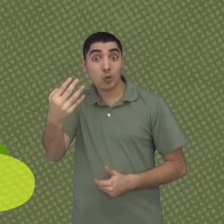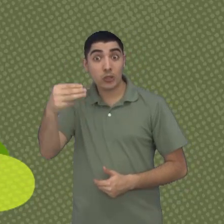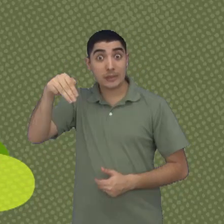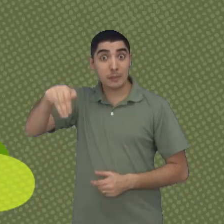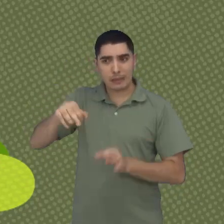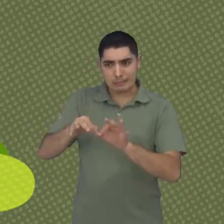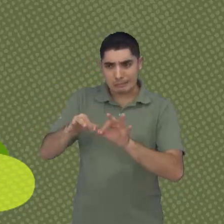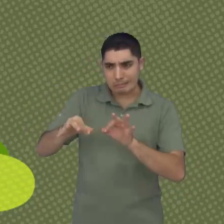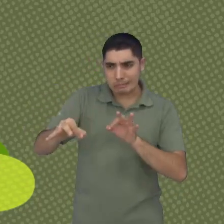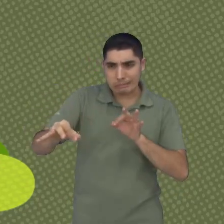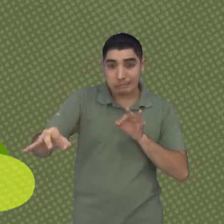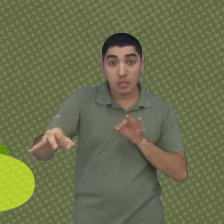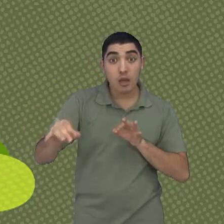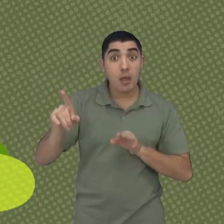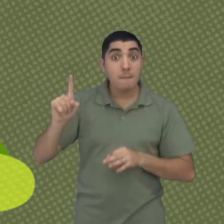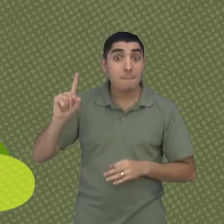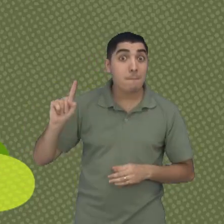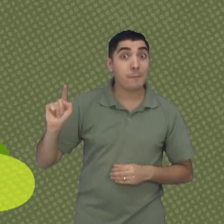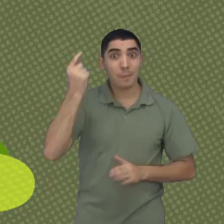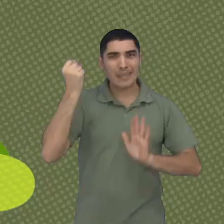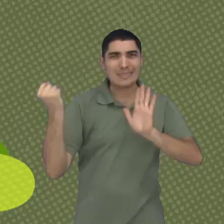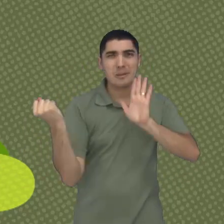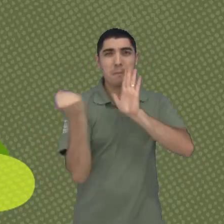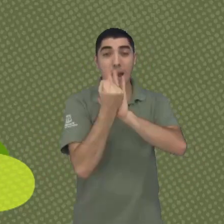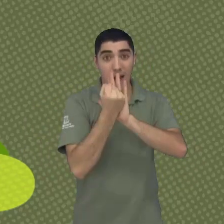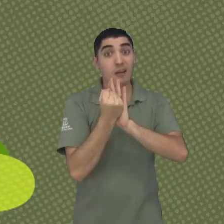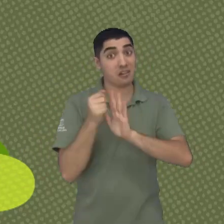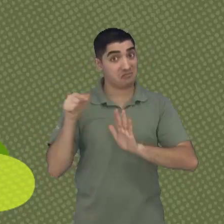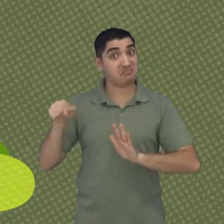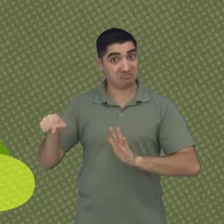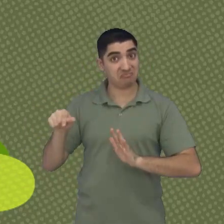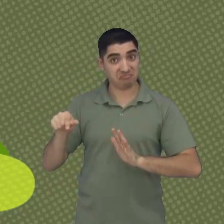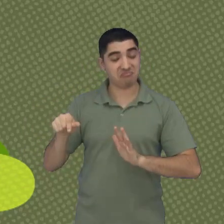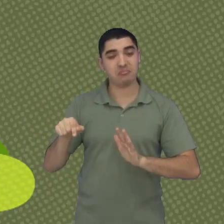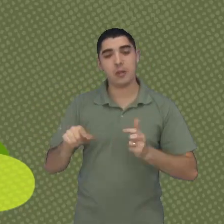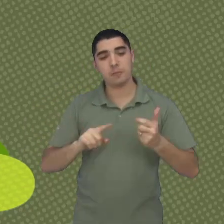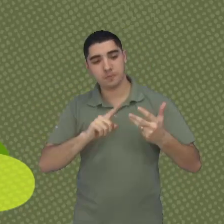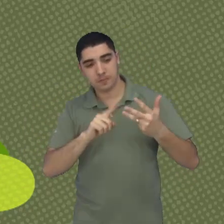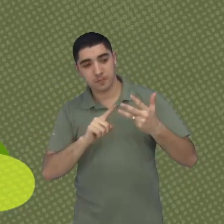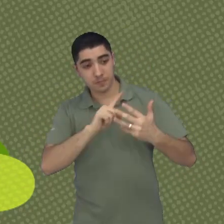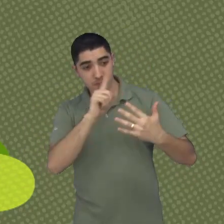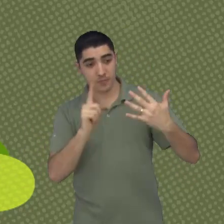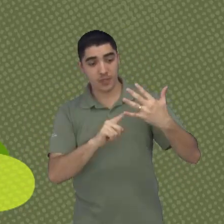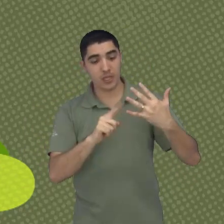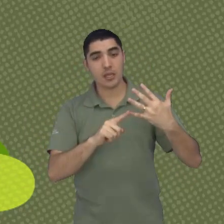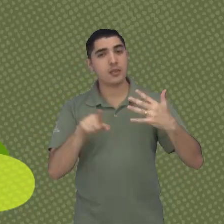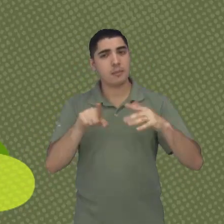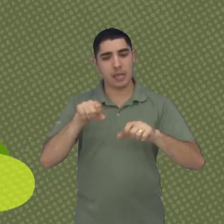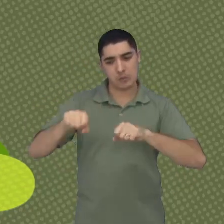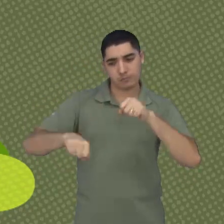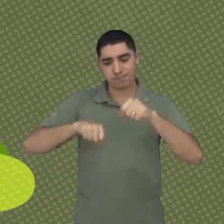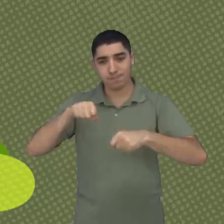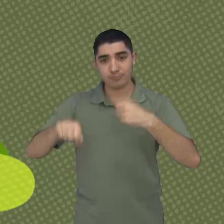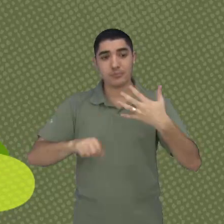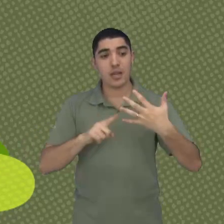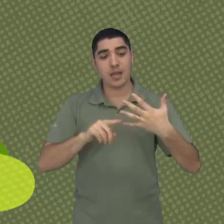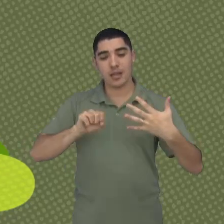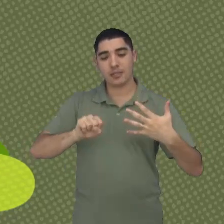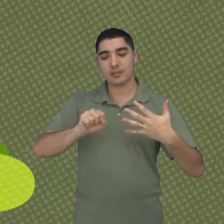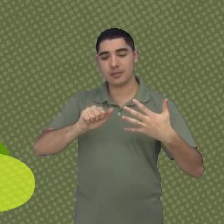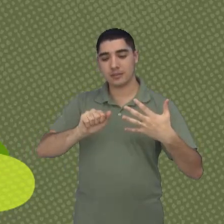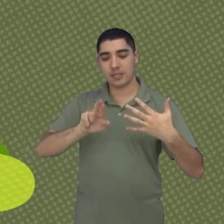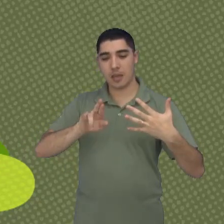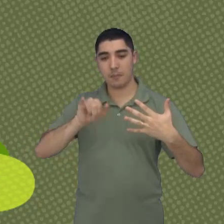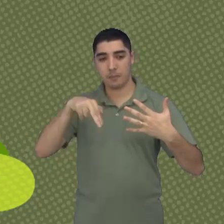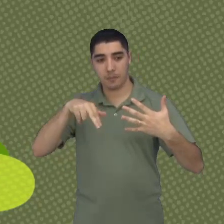metros, sendo o recorde pan-americano desses jogos. E no ciclismo de pista, a Sabrina Custódio nos 500